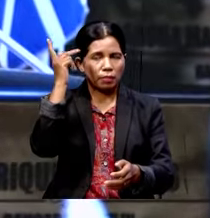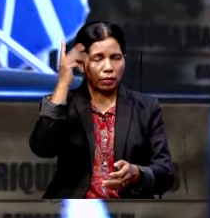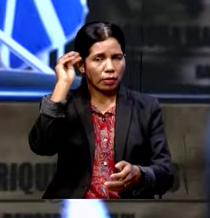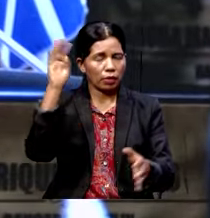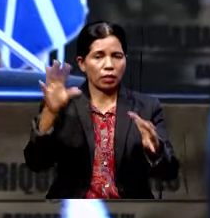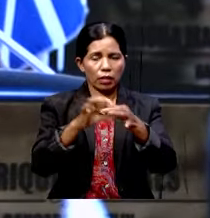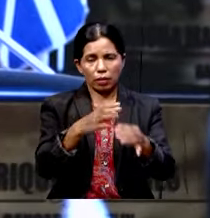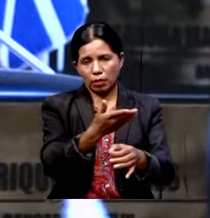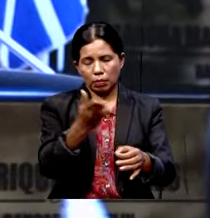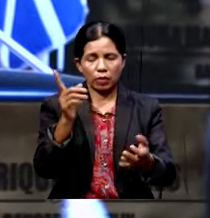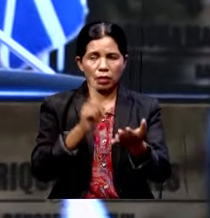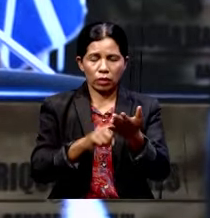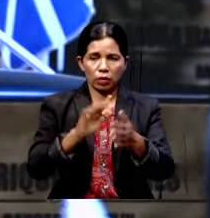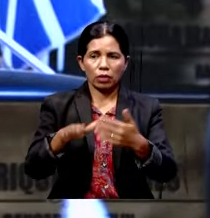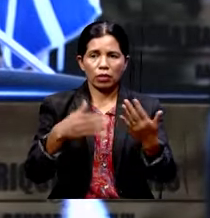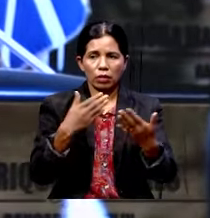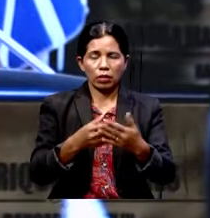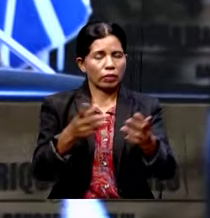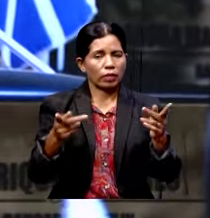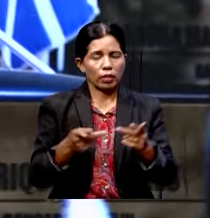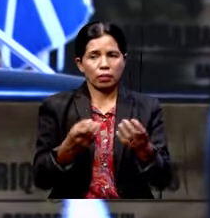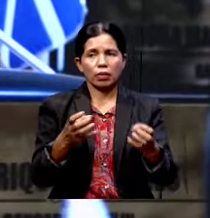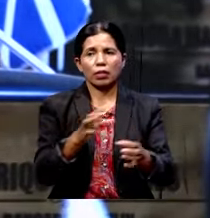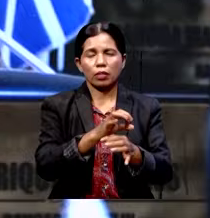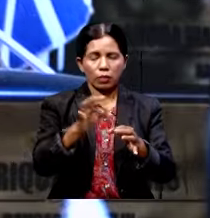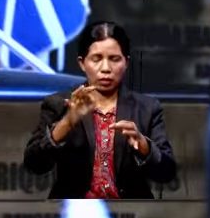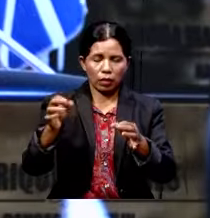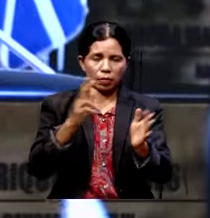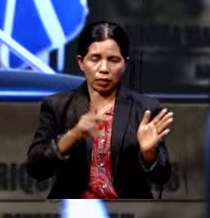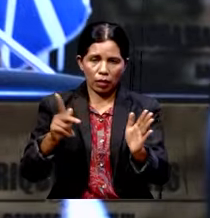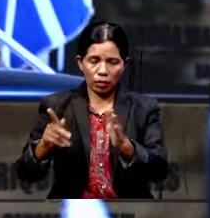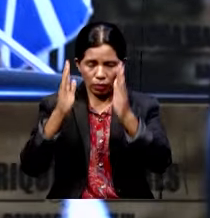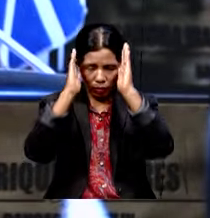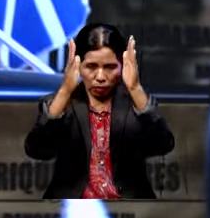para Itabot, minha discurso será e a fata embarac no nosso espírito, plano estratégico